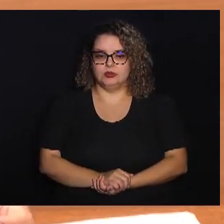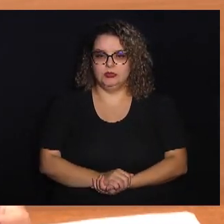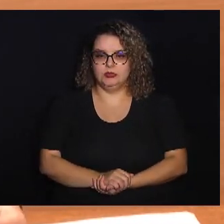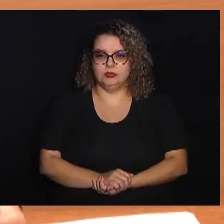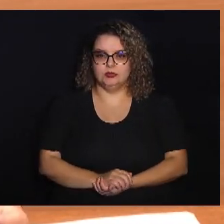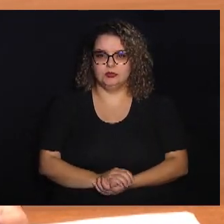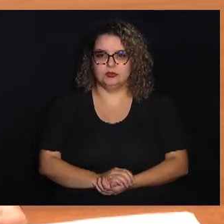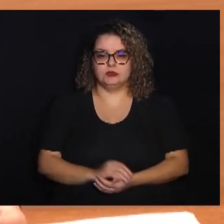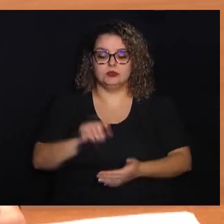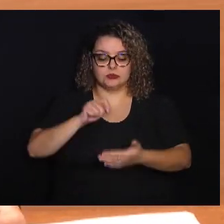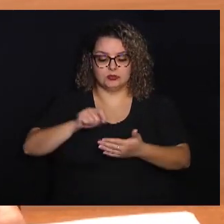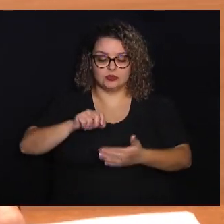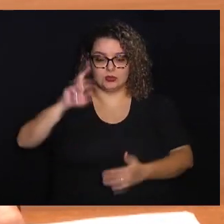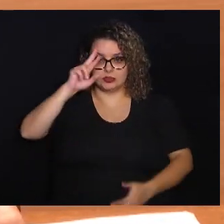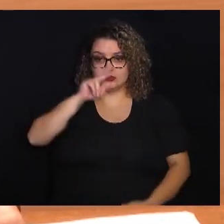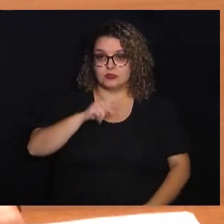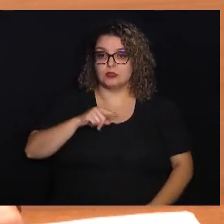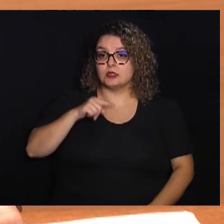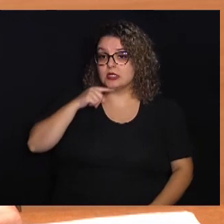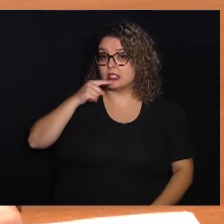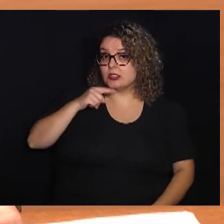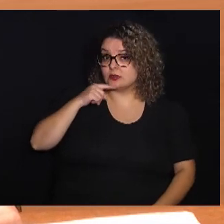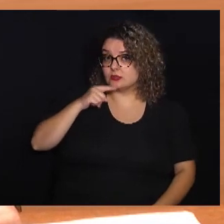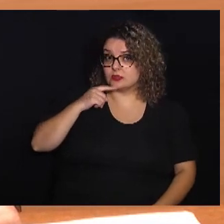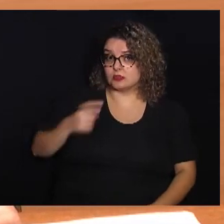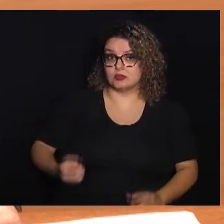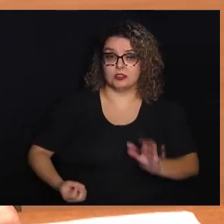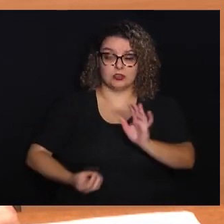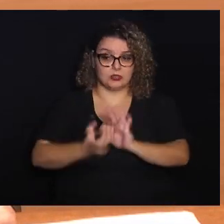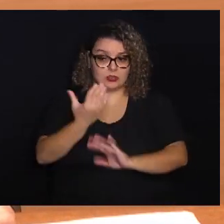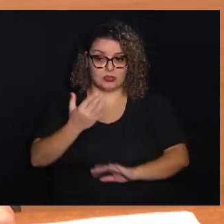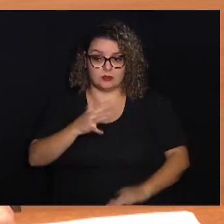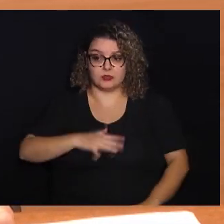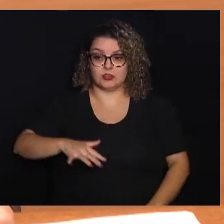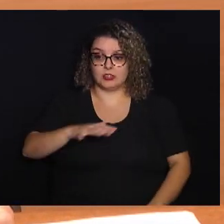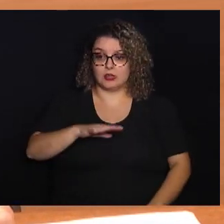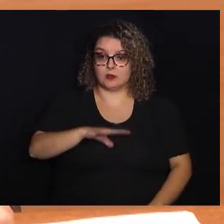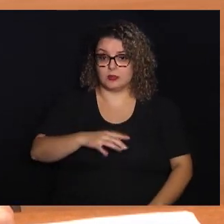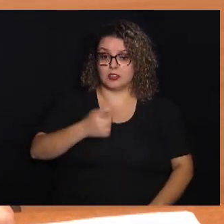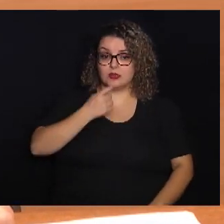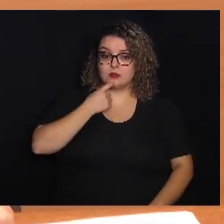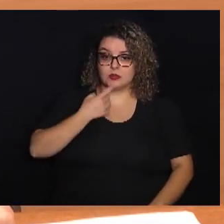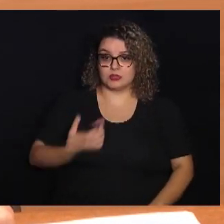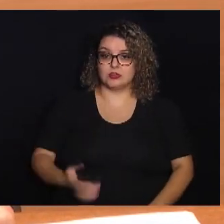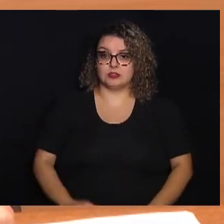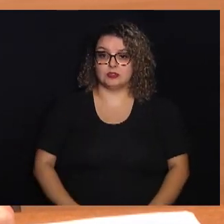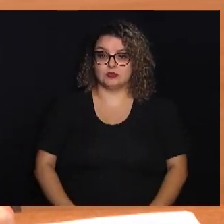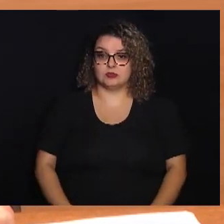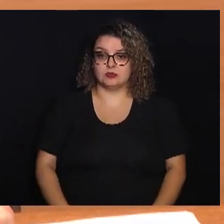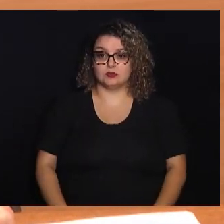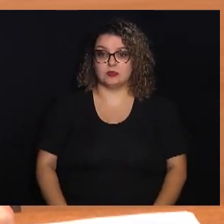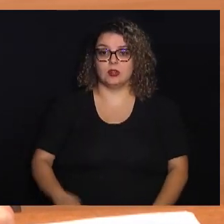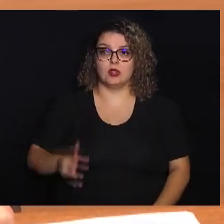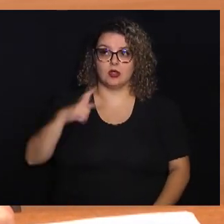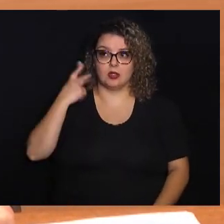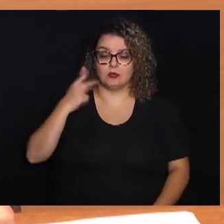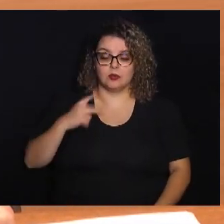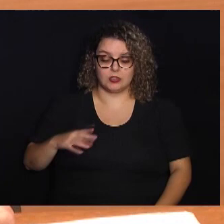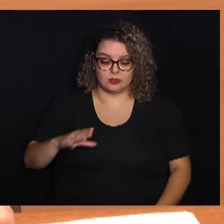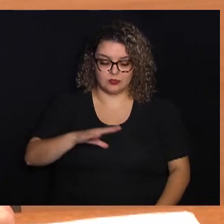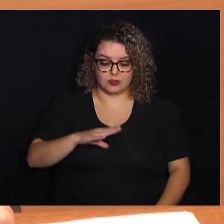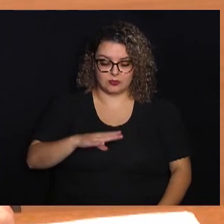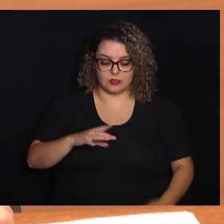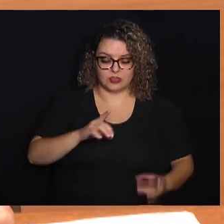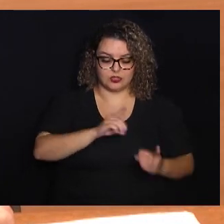998 de autoria do Senor Eduardo magoga que institui no âmbito do município de Campinas a política